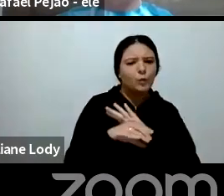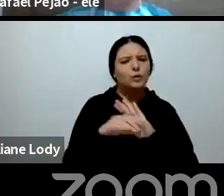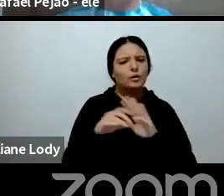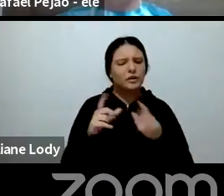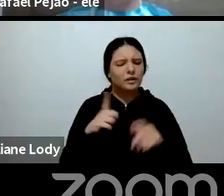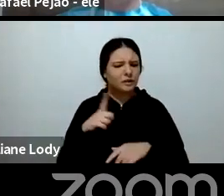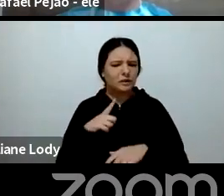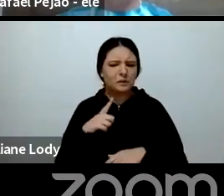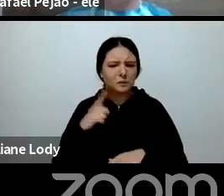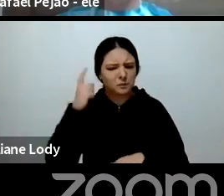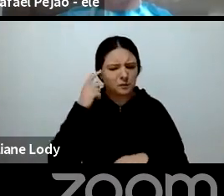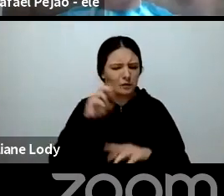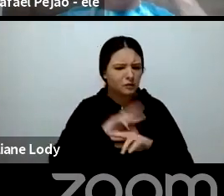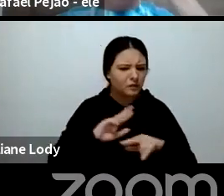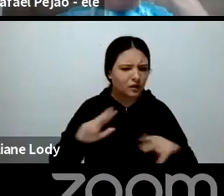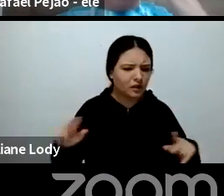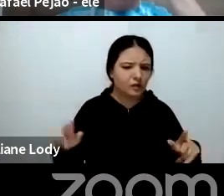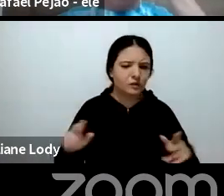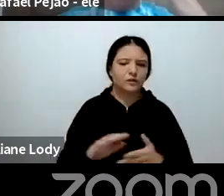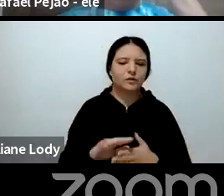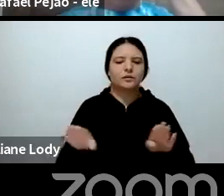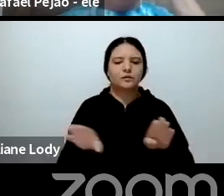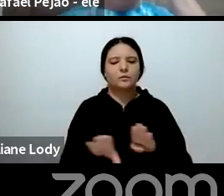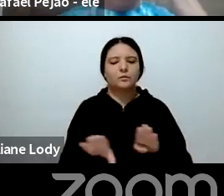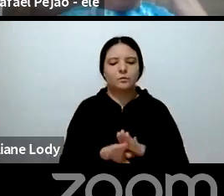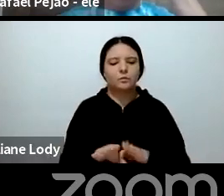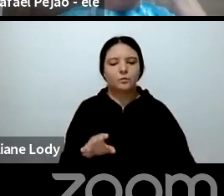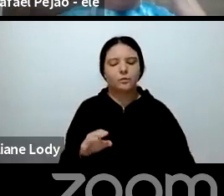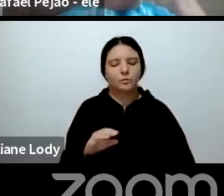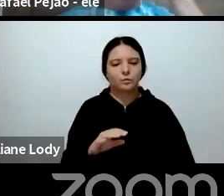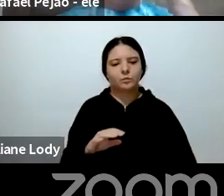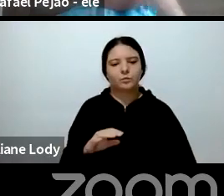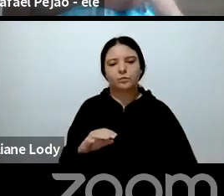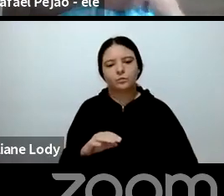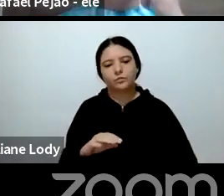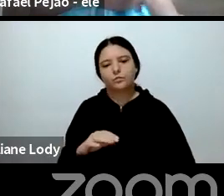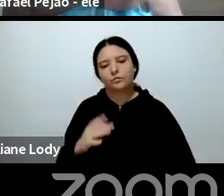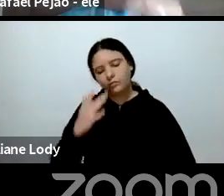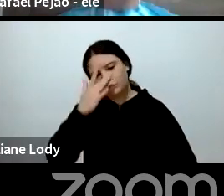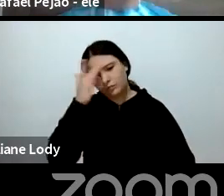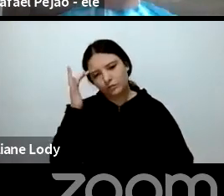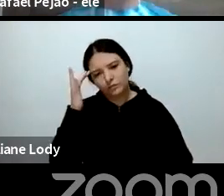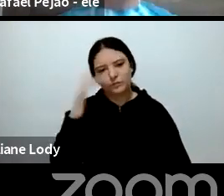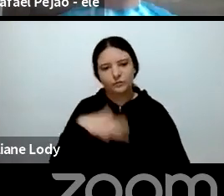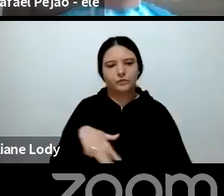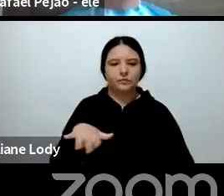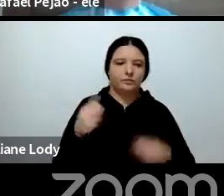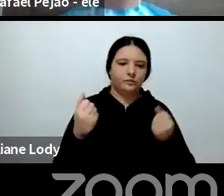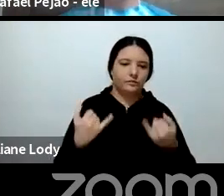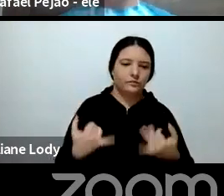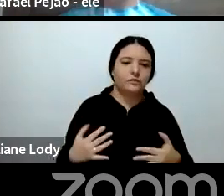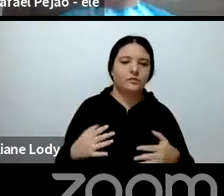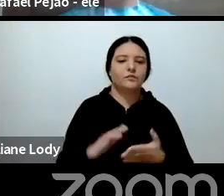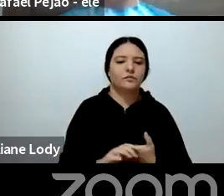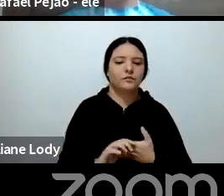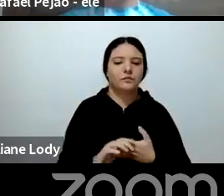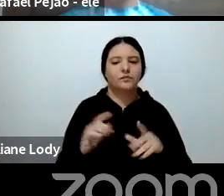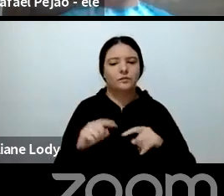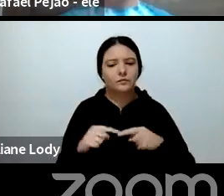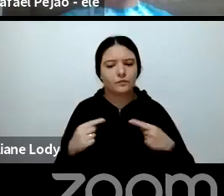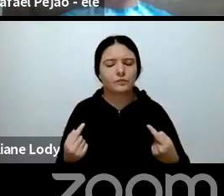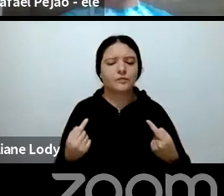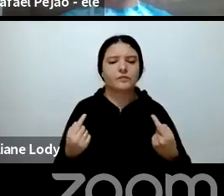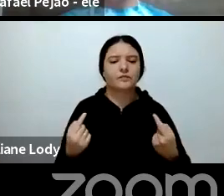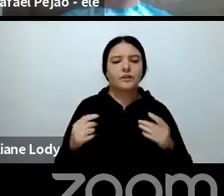né? E um dos pontos que o pessoal estava levantando mas esse